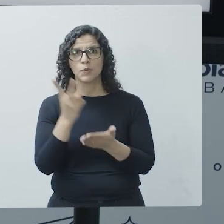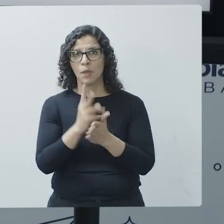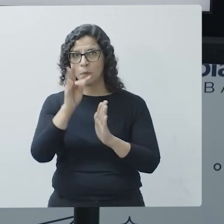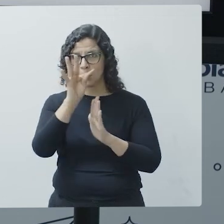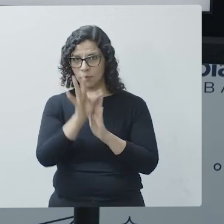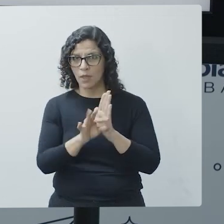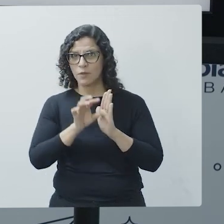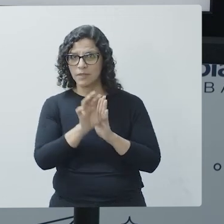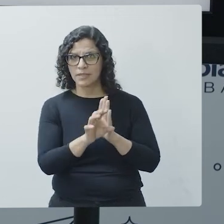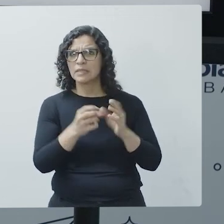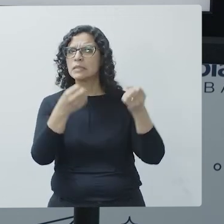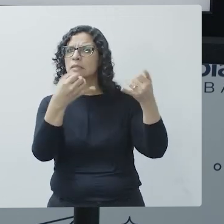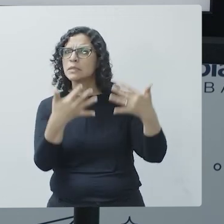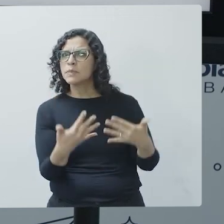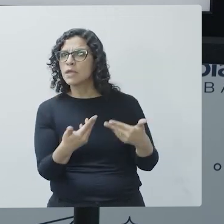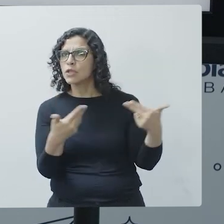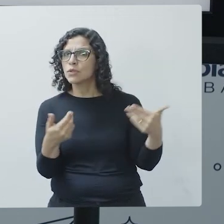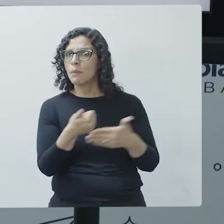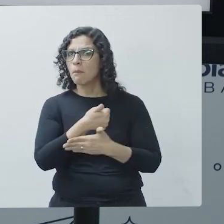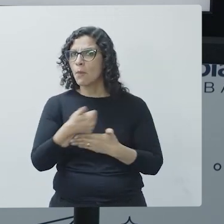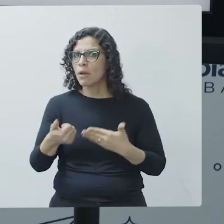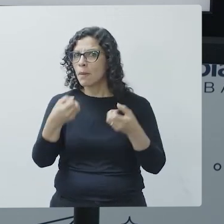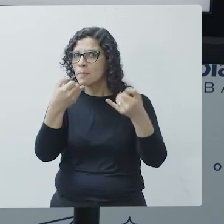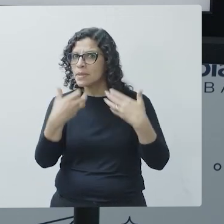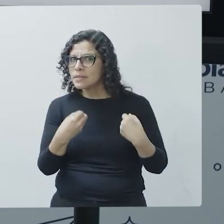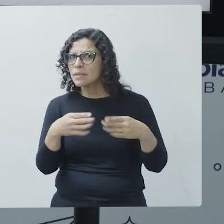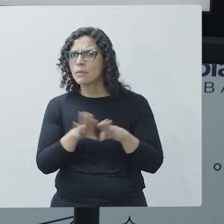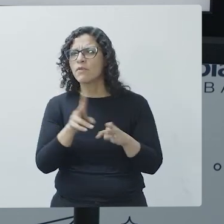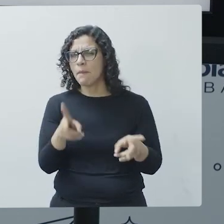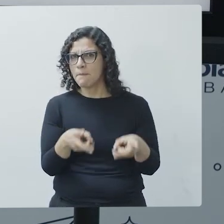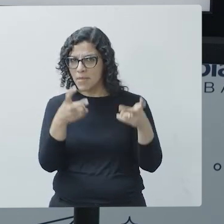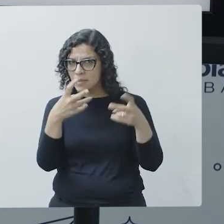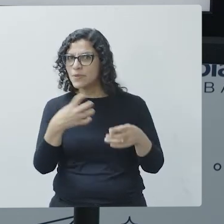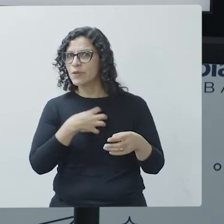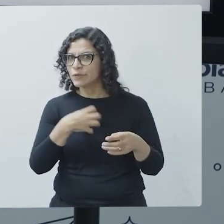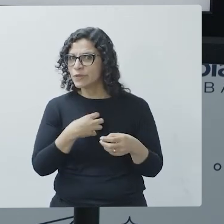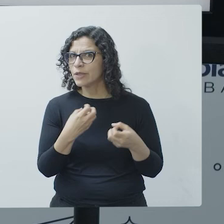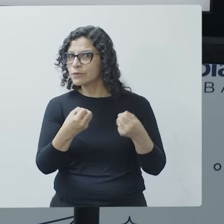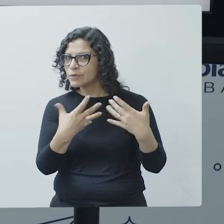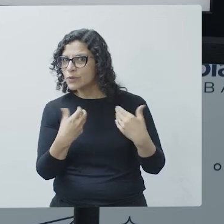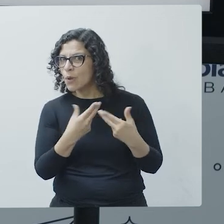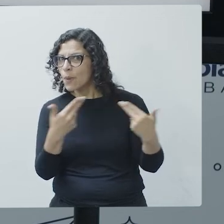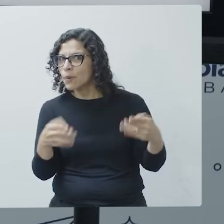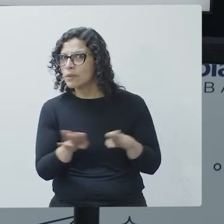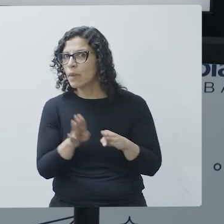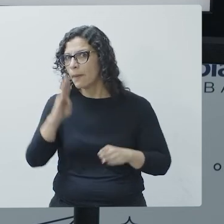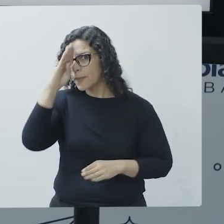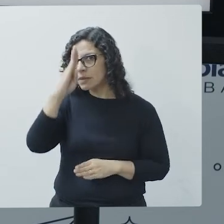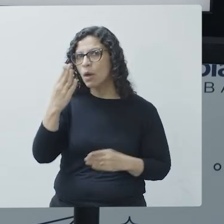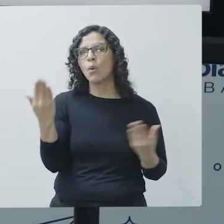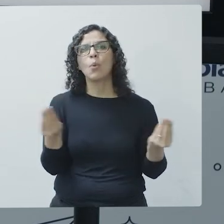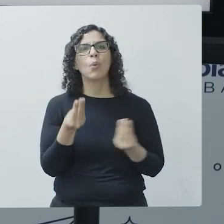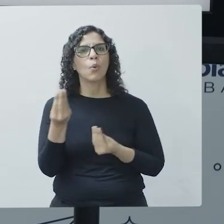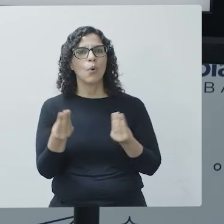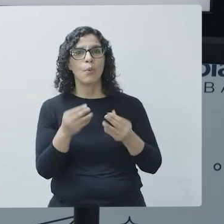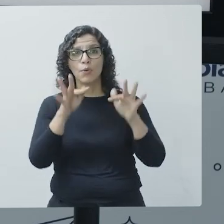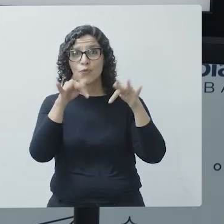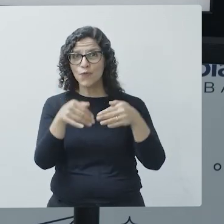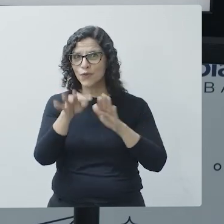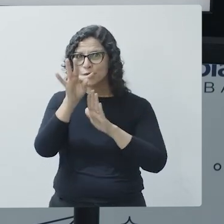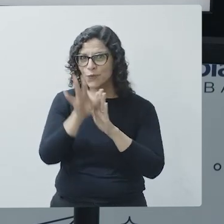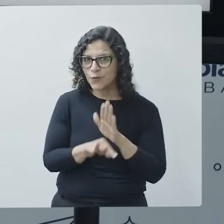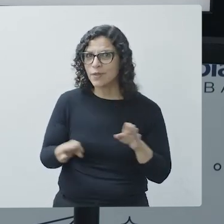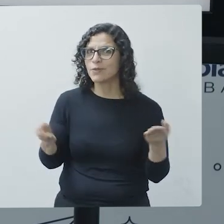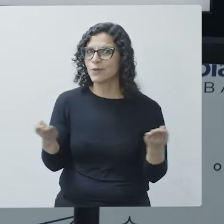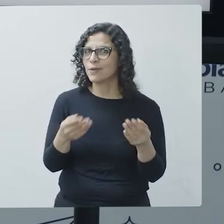quê? Uma lição moral. Será que você conseguiu perceber alguma lição moral? Principalmente lá, né? Bem no